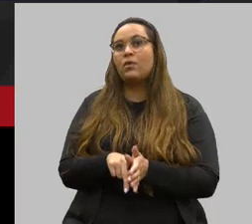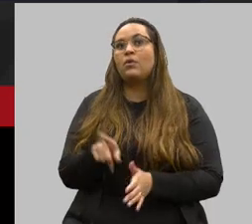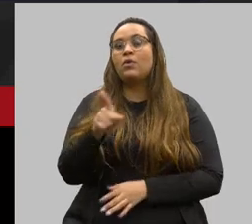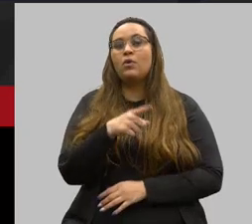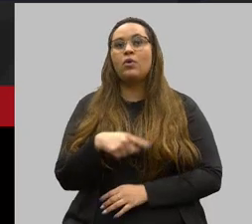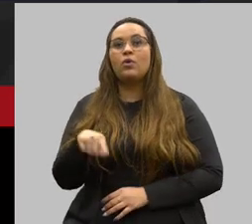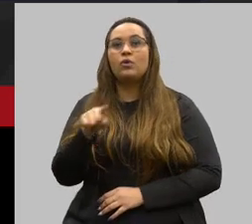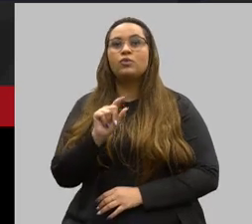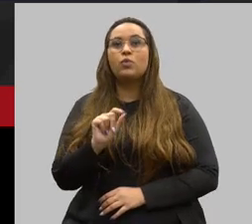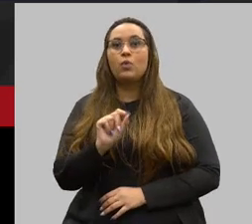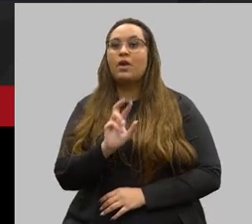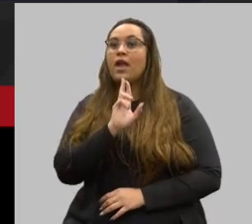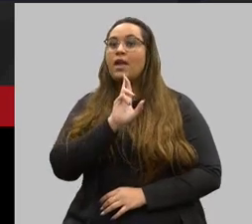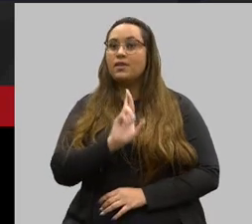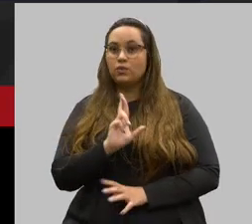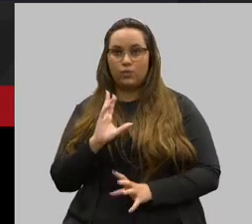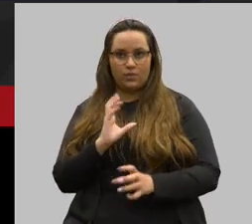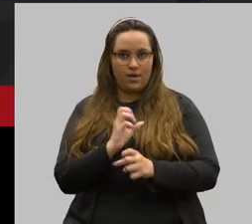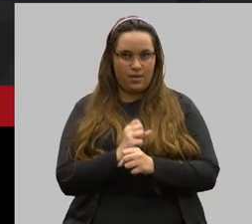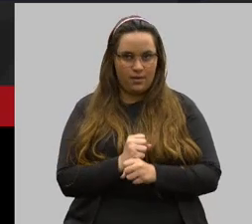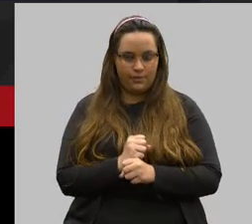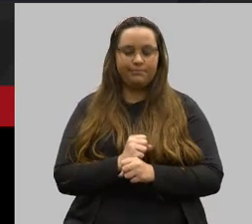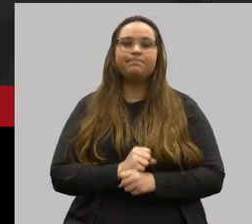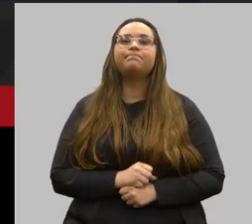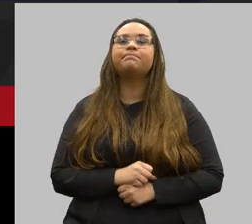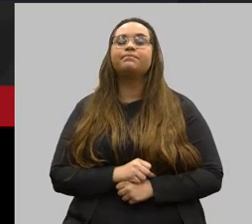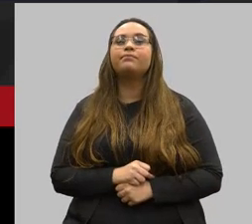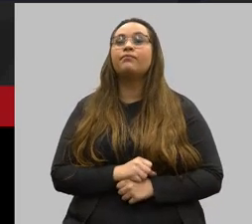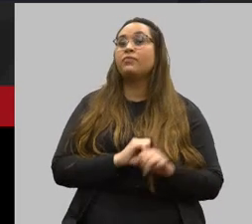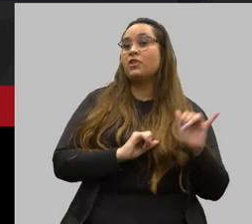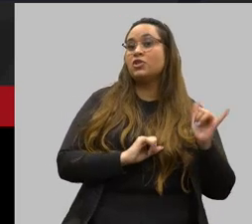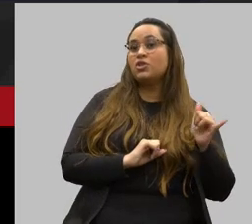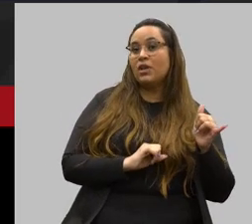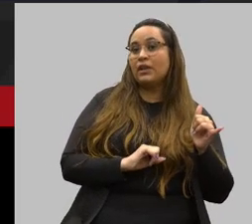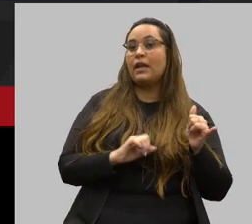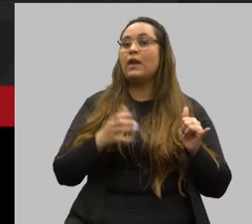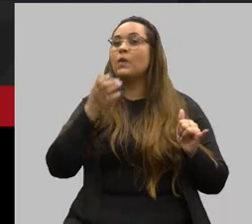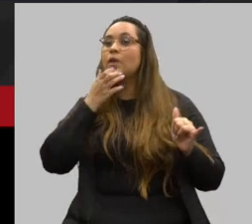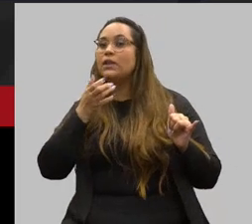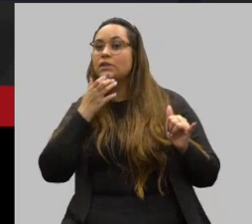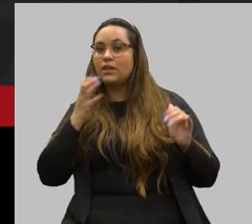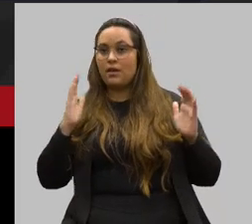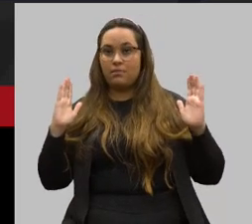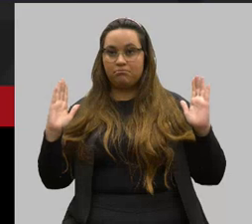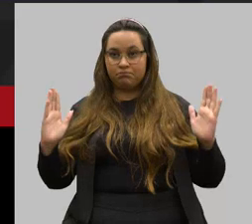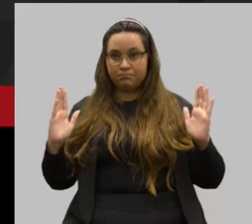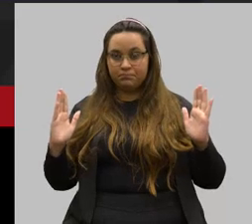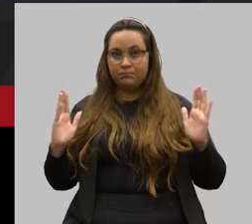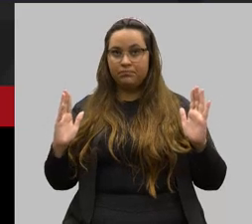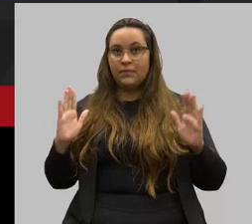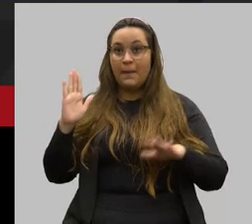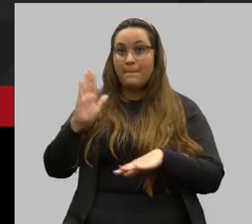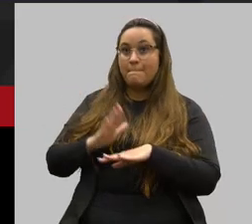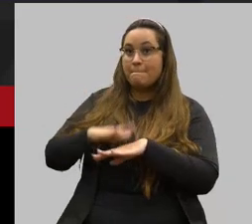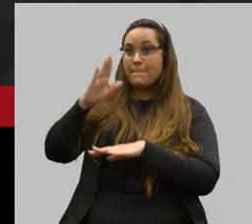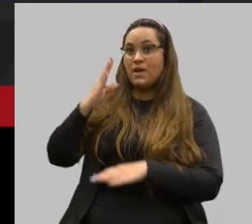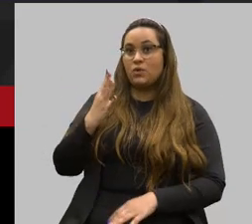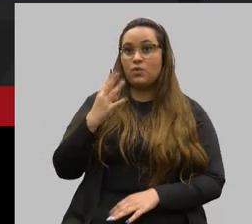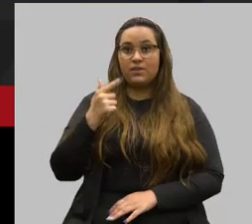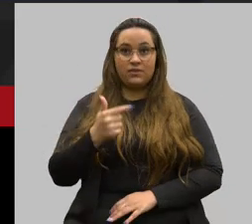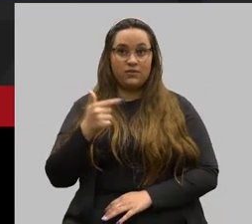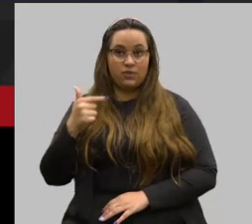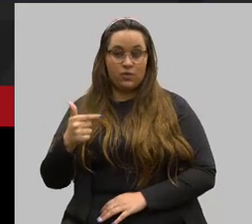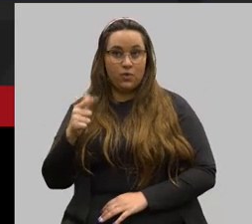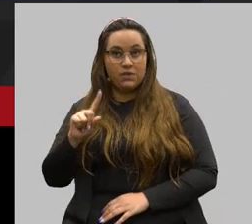os nossos resultados então nós tivemos entre Janeiro e dezembro de 2023 eh mais de 422.000